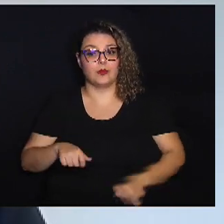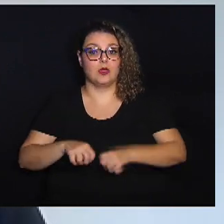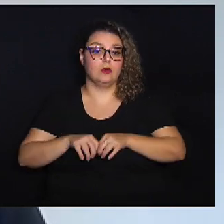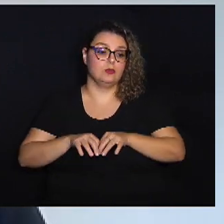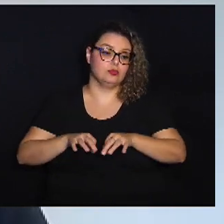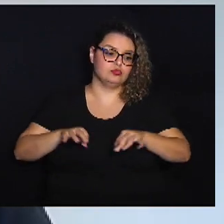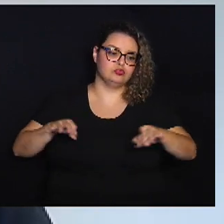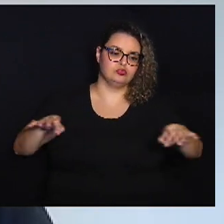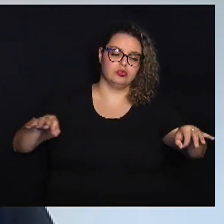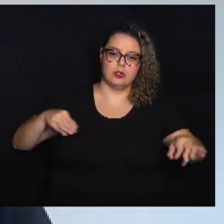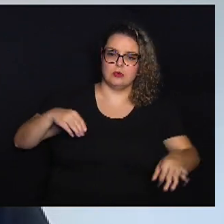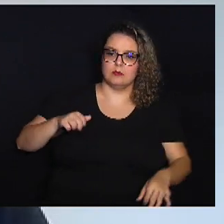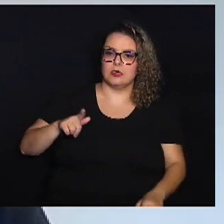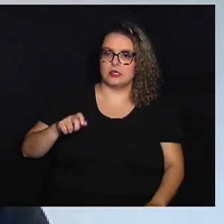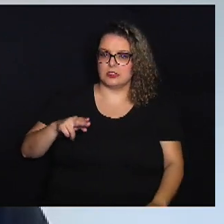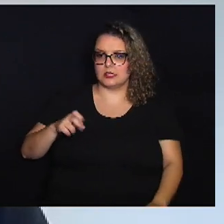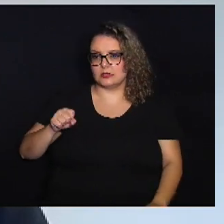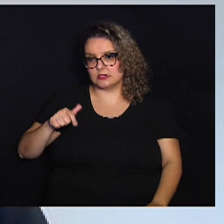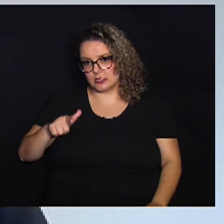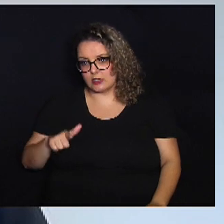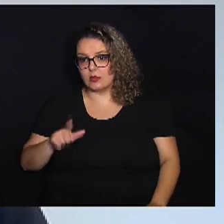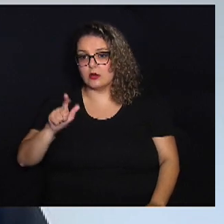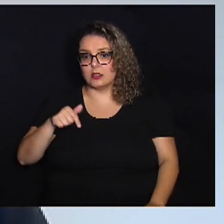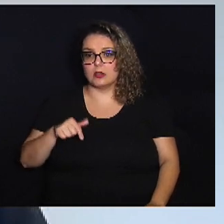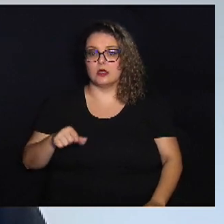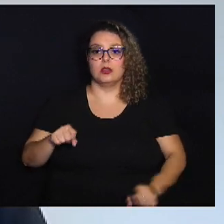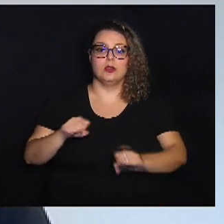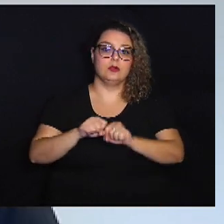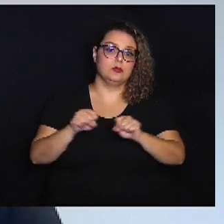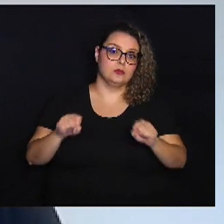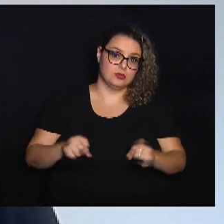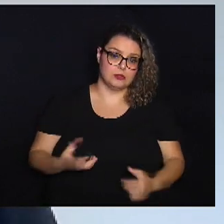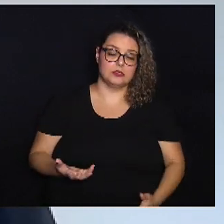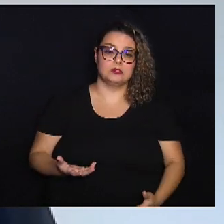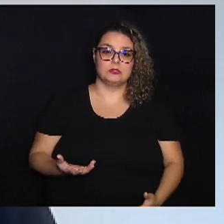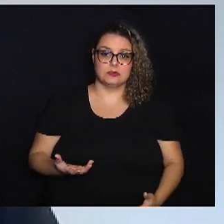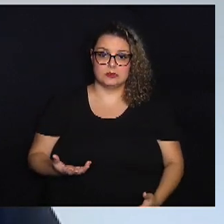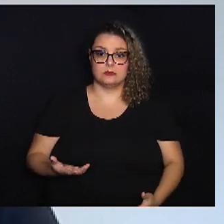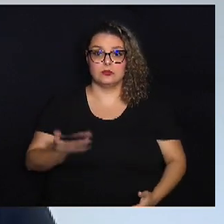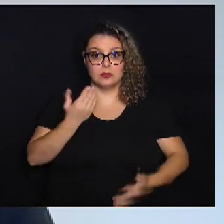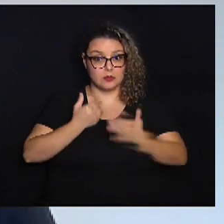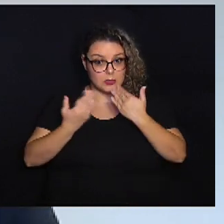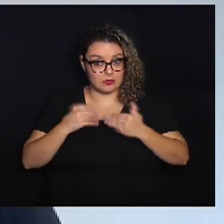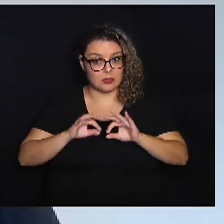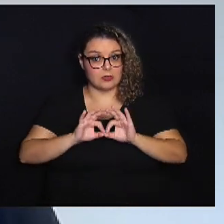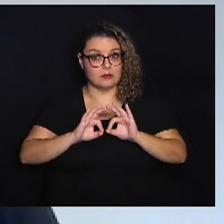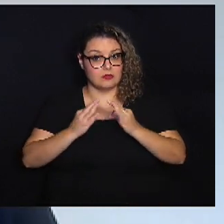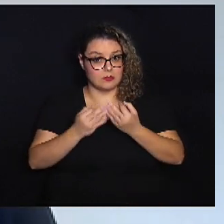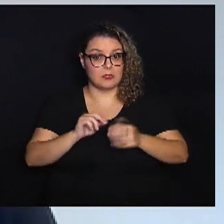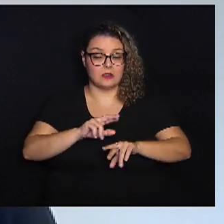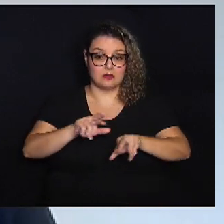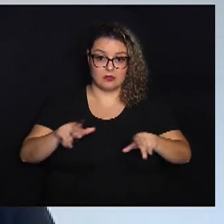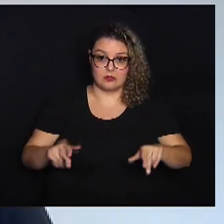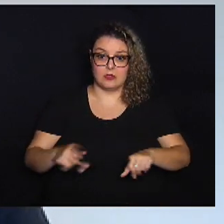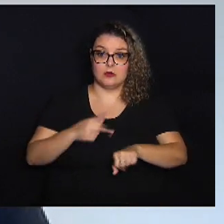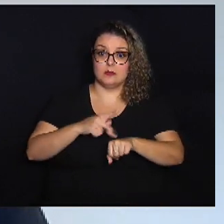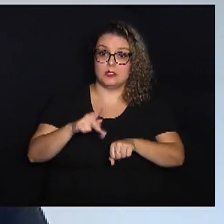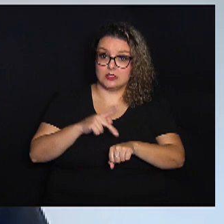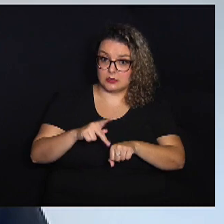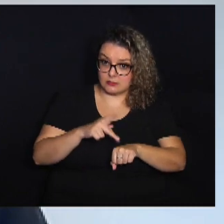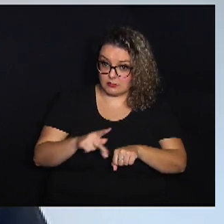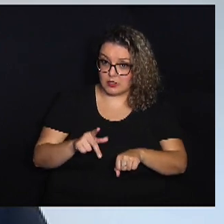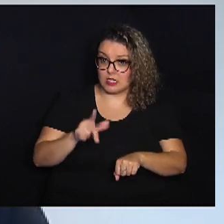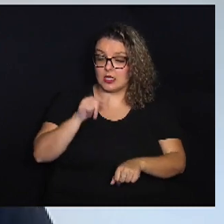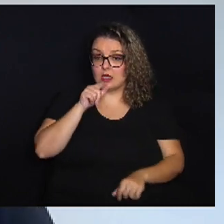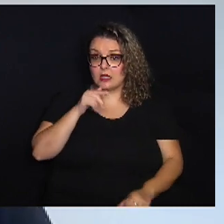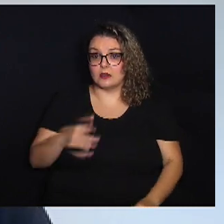de manguezais que servem para o sustento de muitas famílias, servem para purificar a água, né, que chega